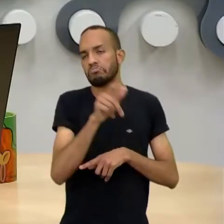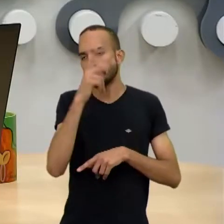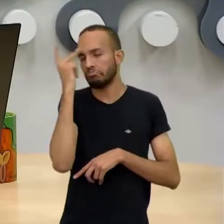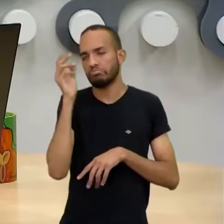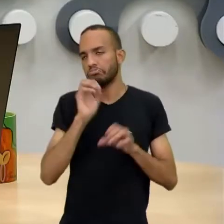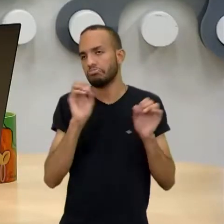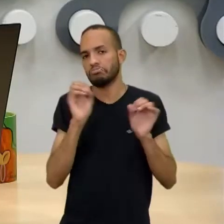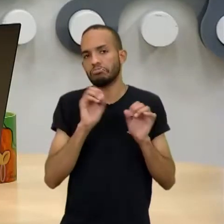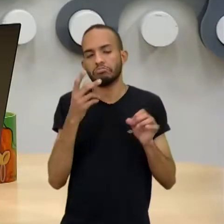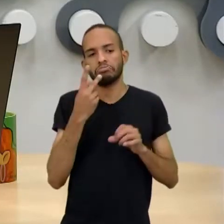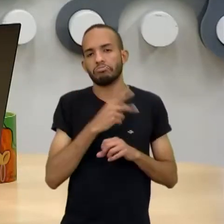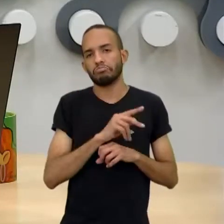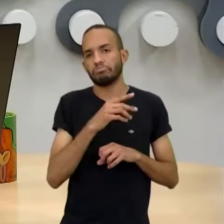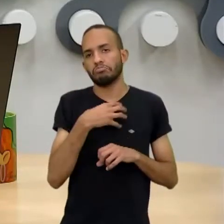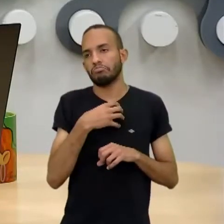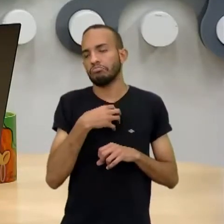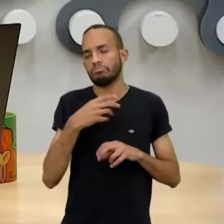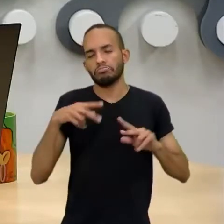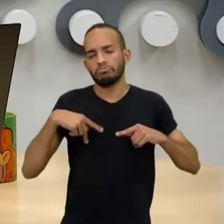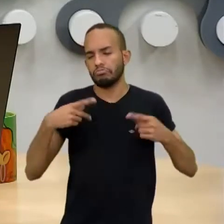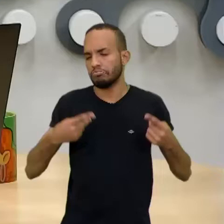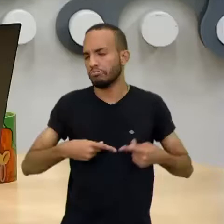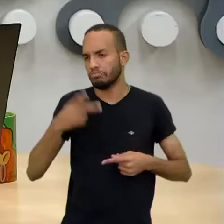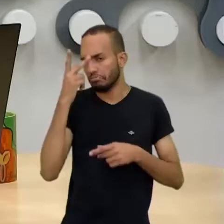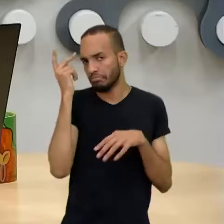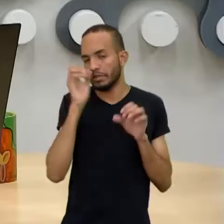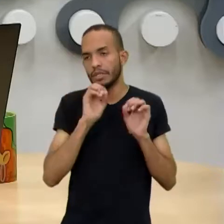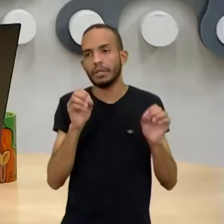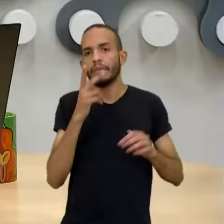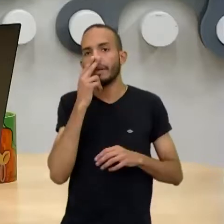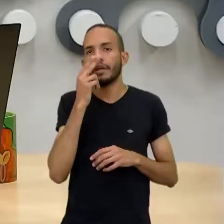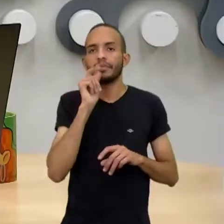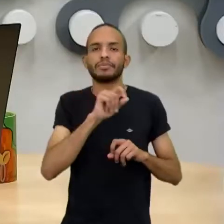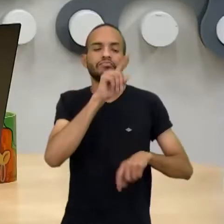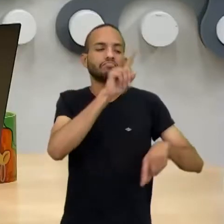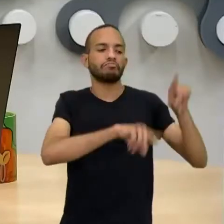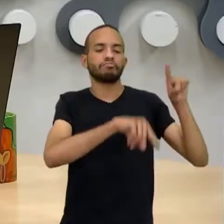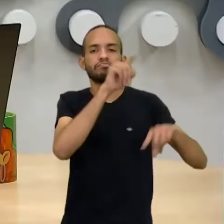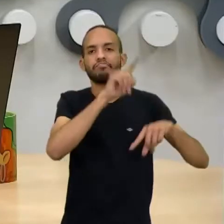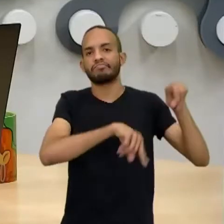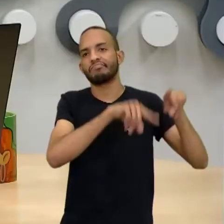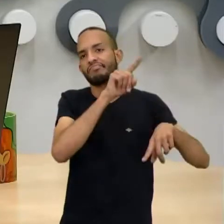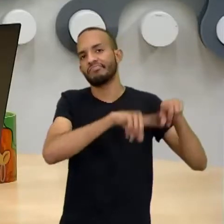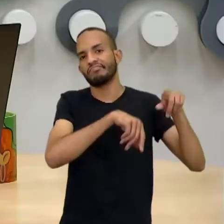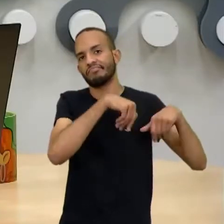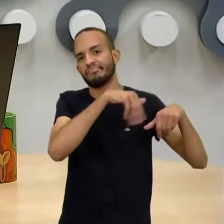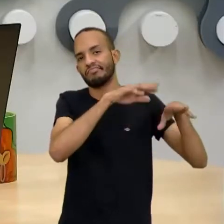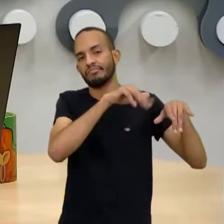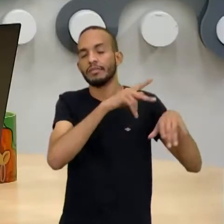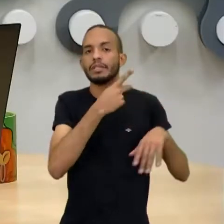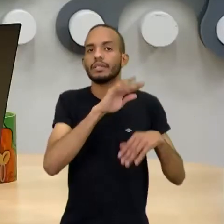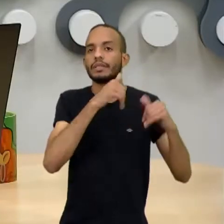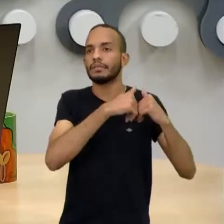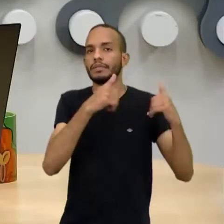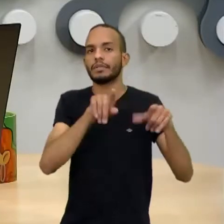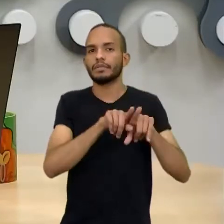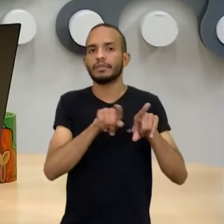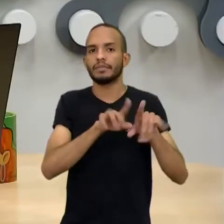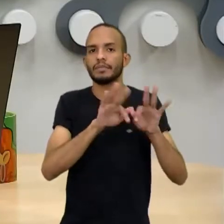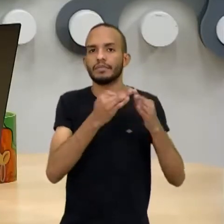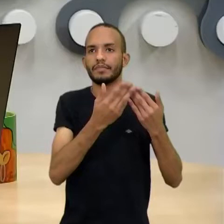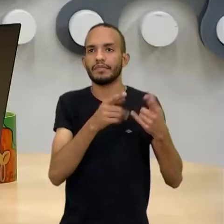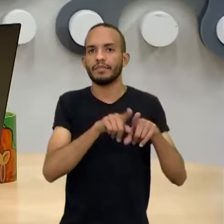pessoas, eles não são vistos como pessoas, eles são vistos como objetos, né? E ali eles são separados de